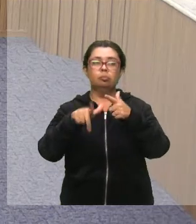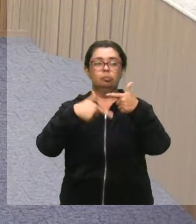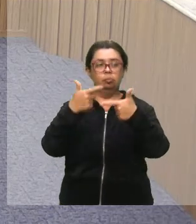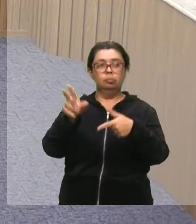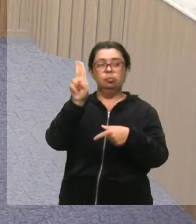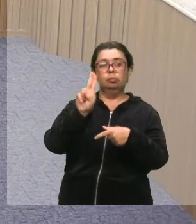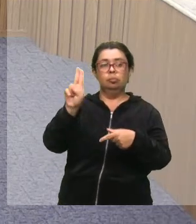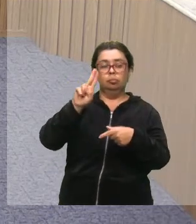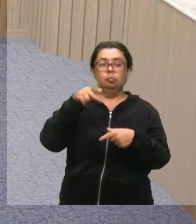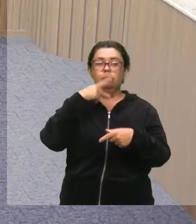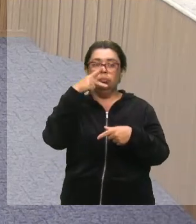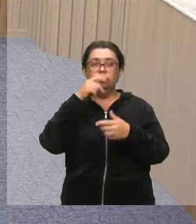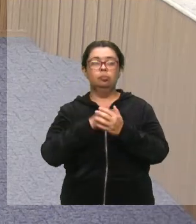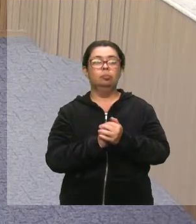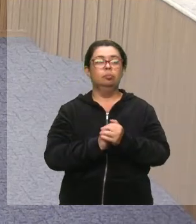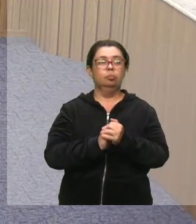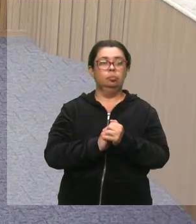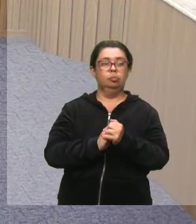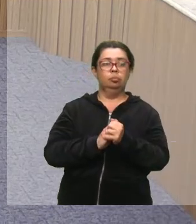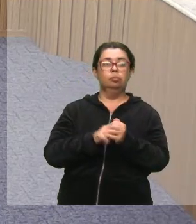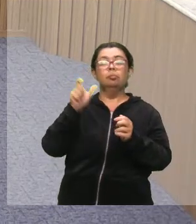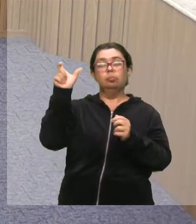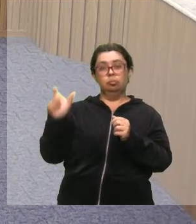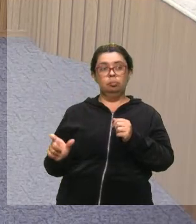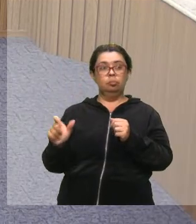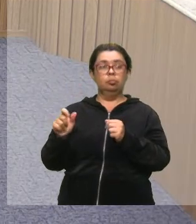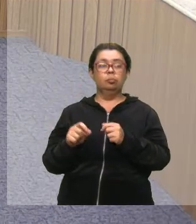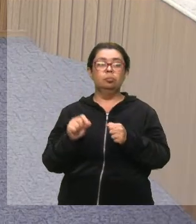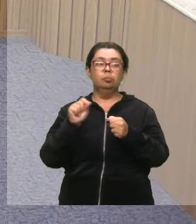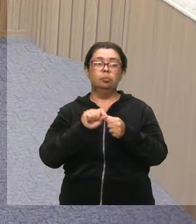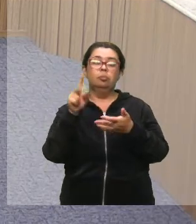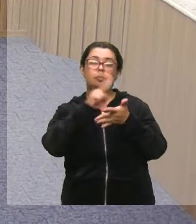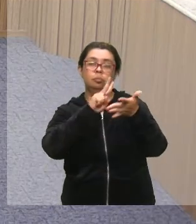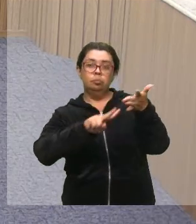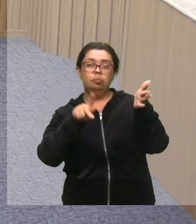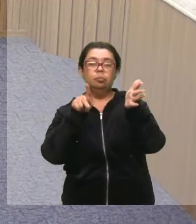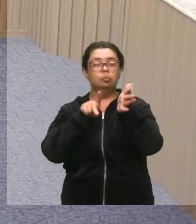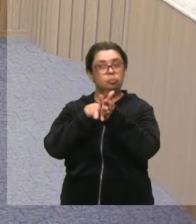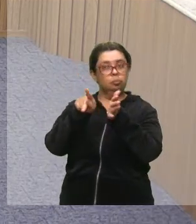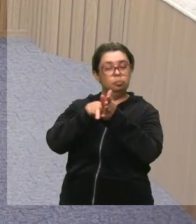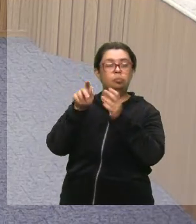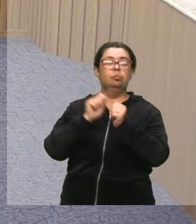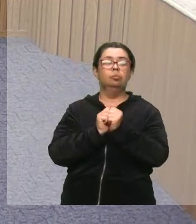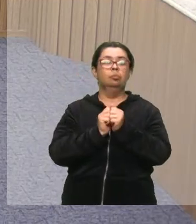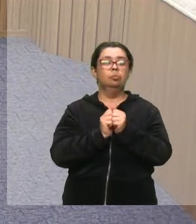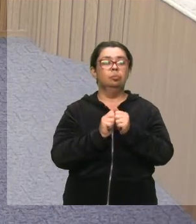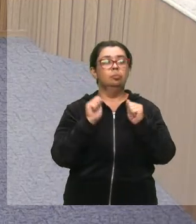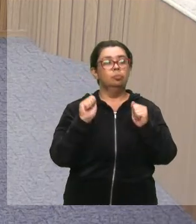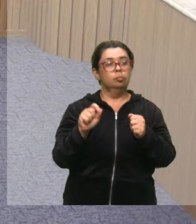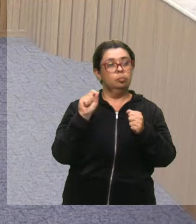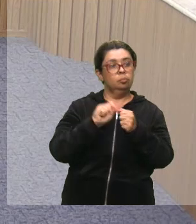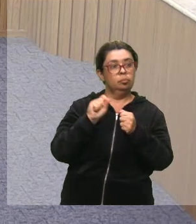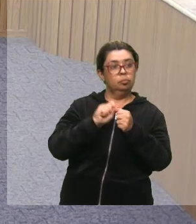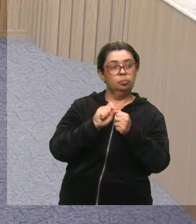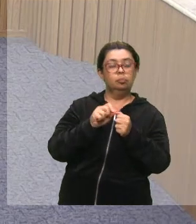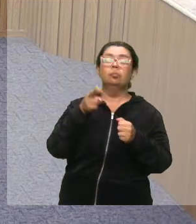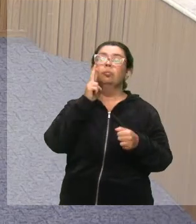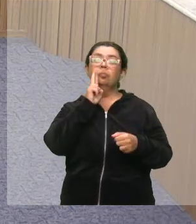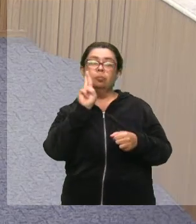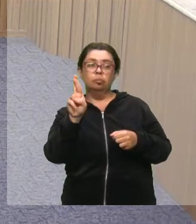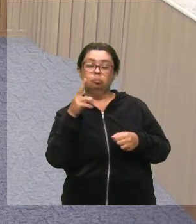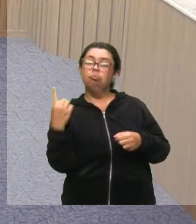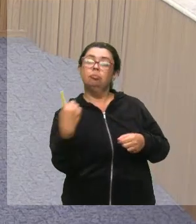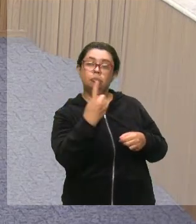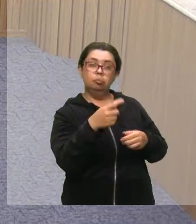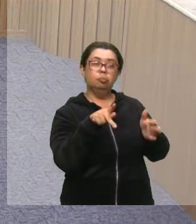uso da palavra pelo expositor e pelos inscritos, faremos a leitura das perguntas, sendo permitido que o expositor responda a cada